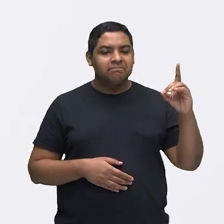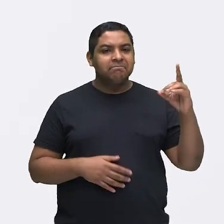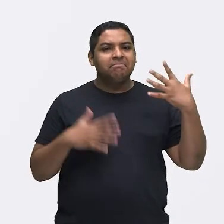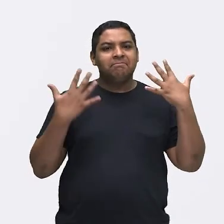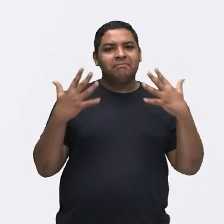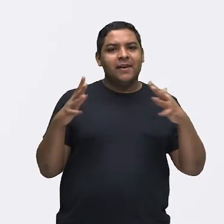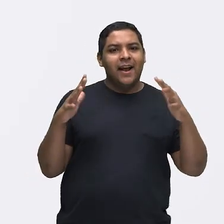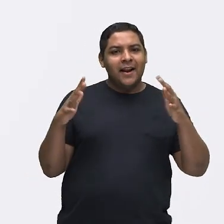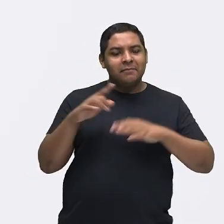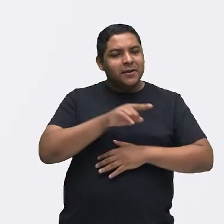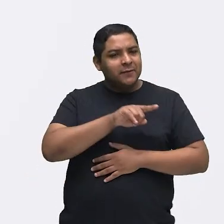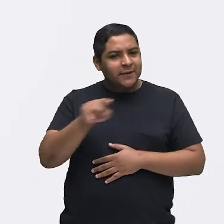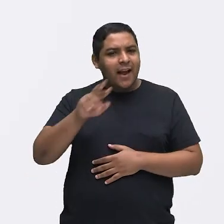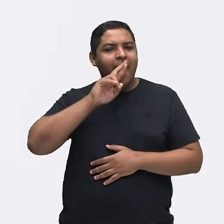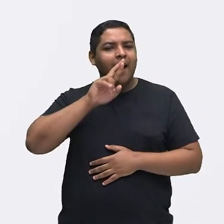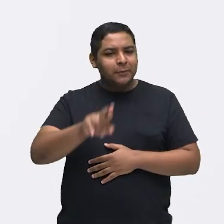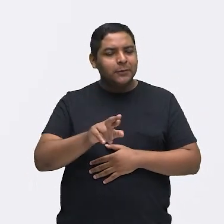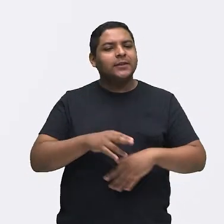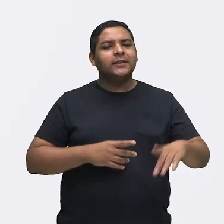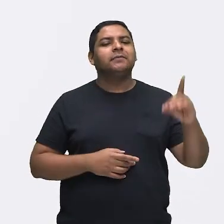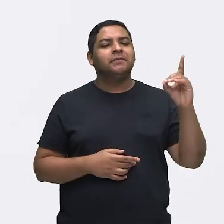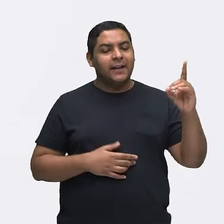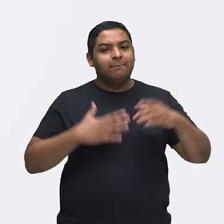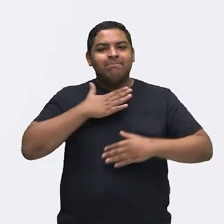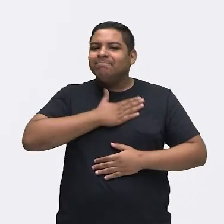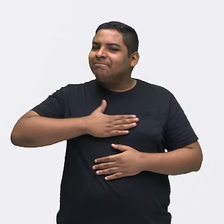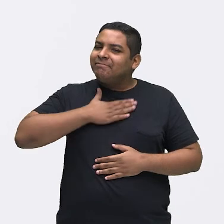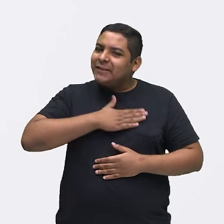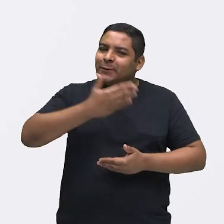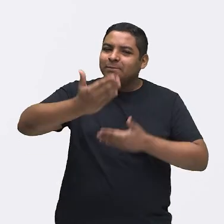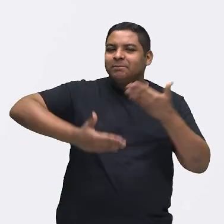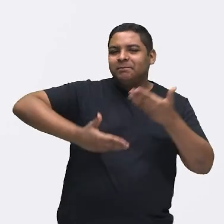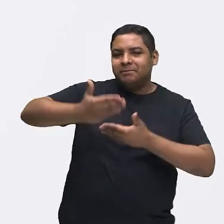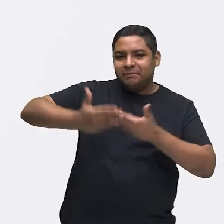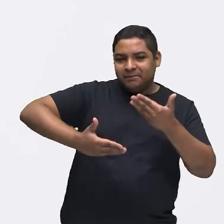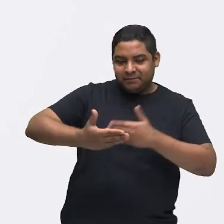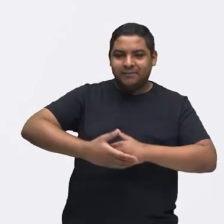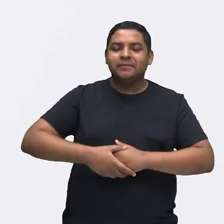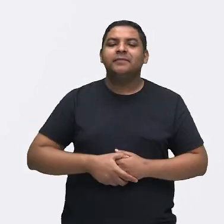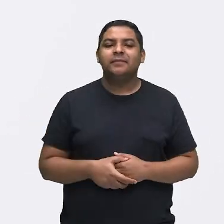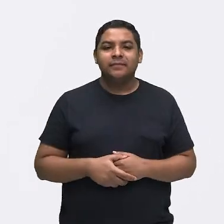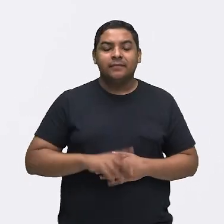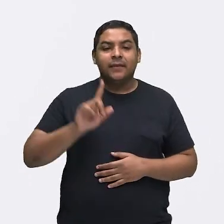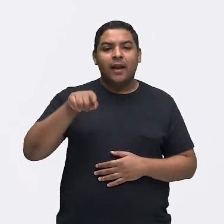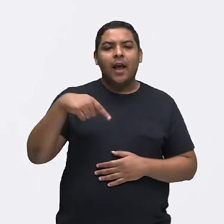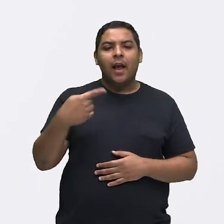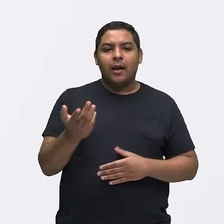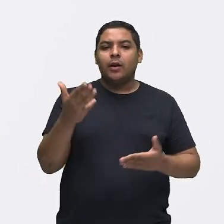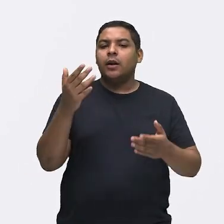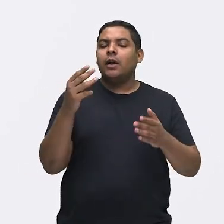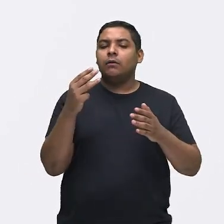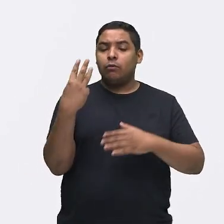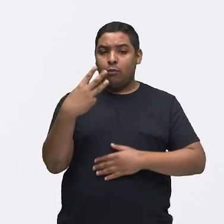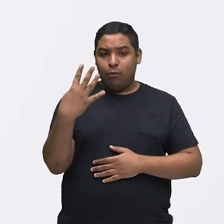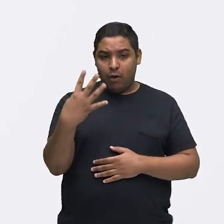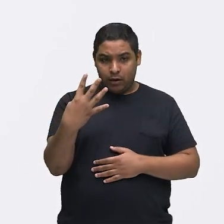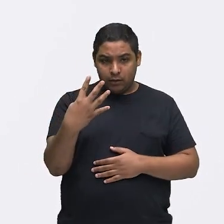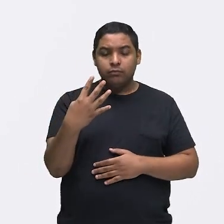responderam a letra B. Estou gostando muito da participação de vocês, hein? Vamos agora à nossa outra questão, a quarta questão.